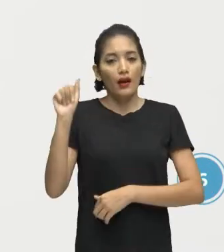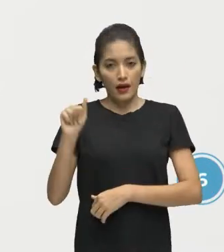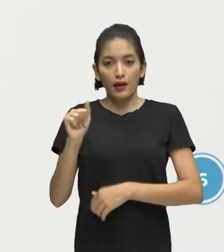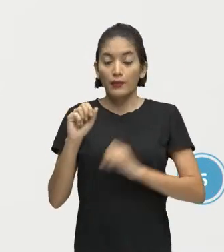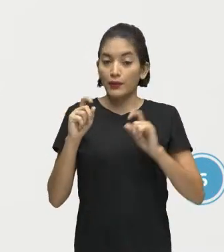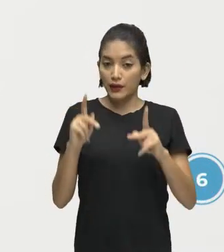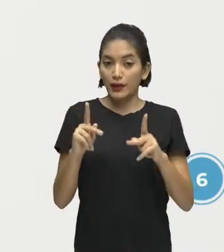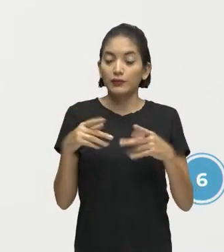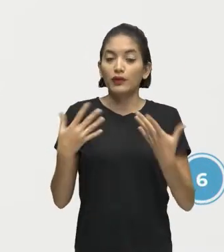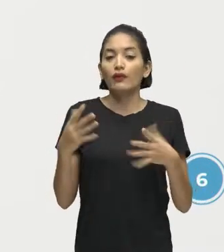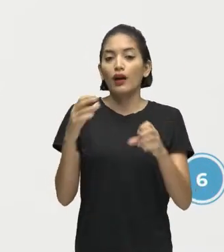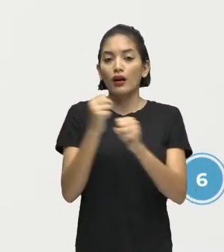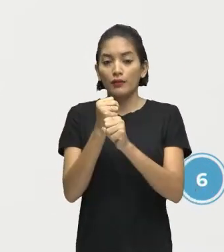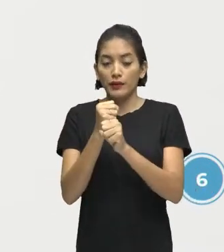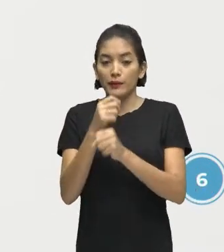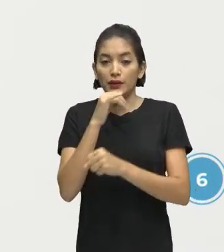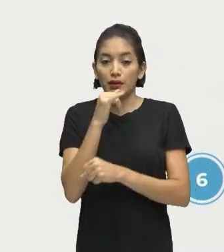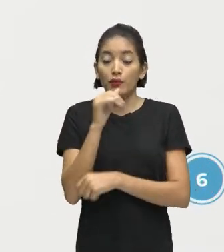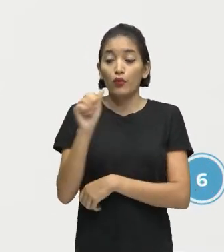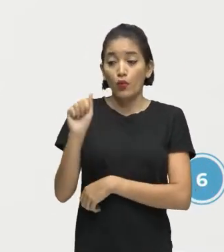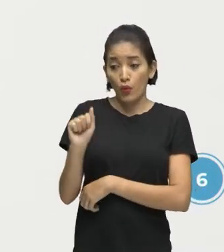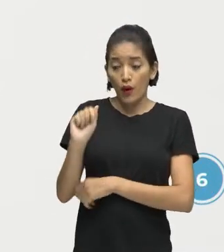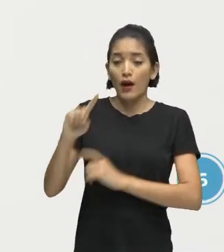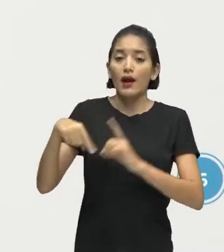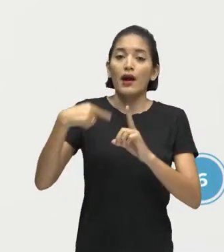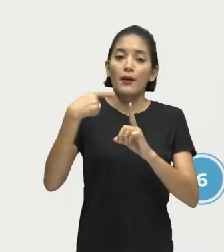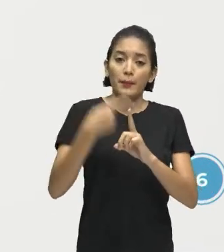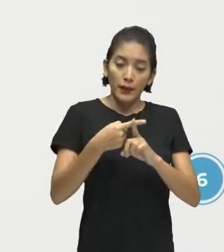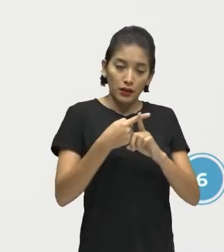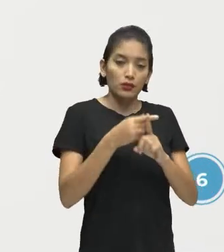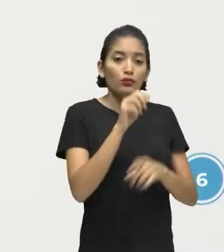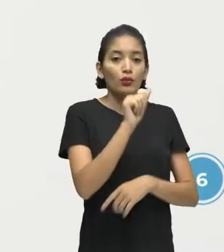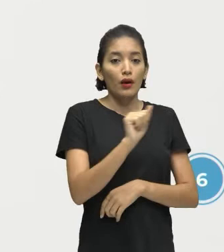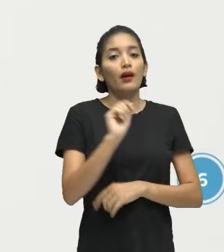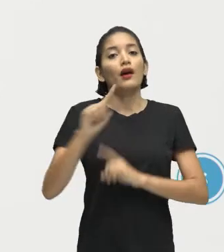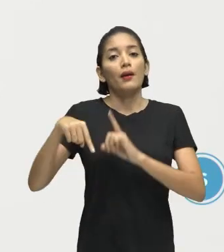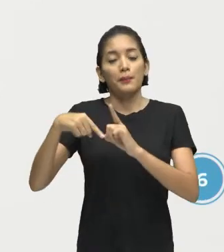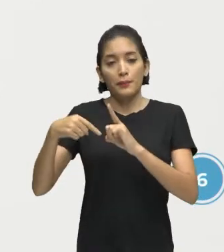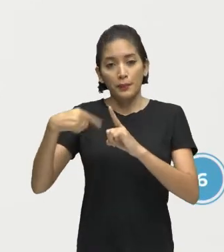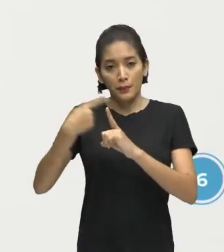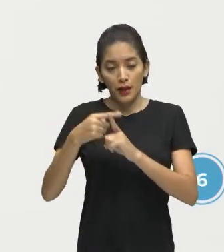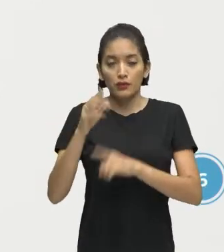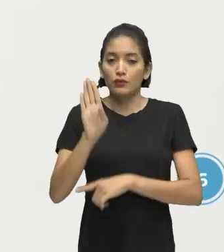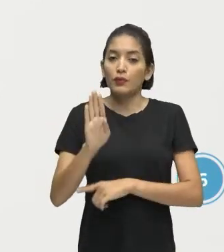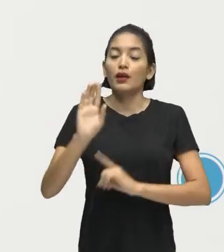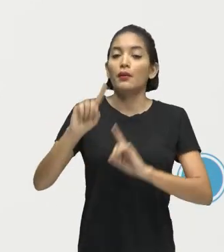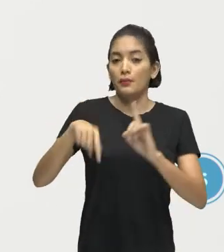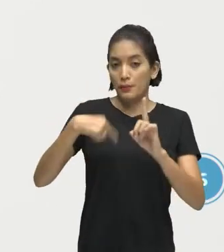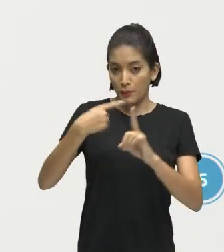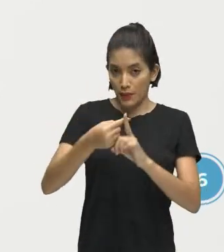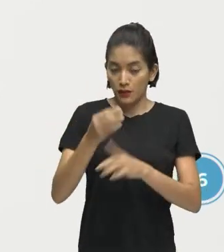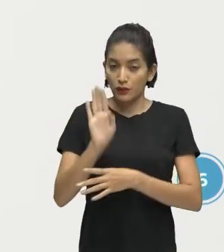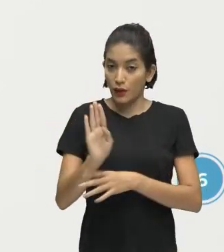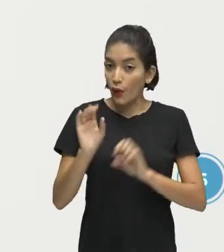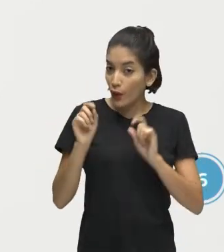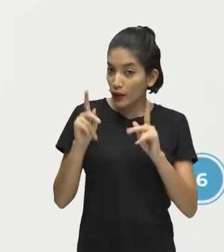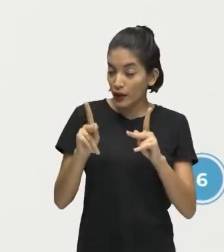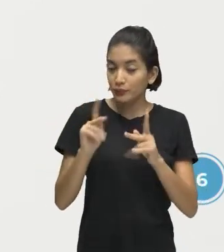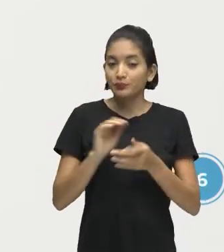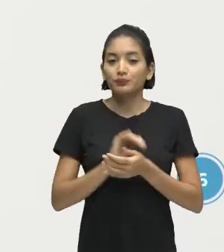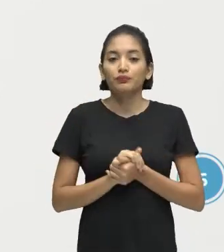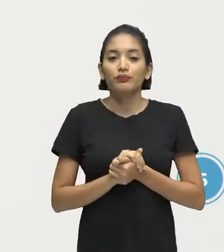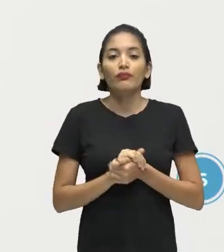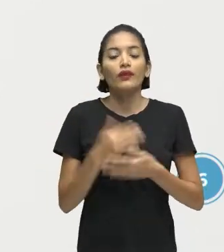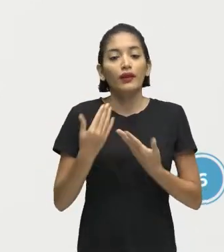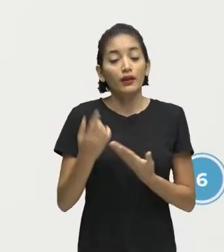esses lados. Vamos somar o lado A, mais o outro lado A, mais o lado B, mais o outro lado B. E aqui a